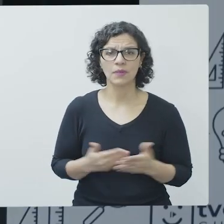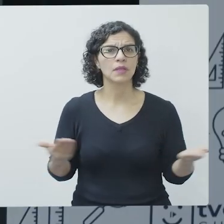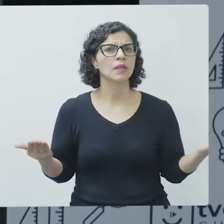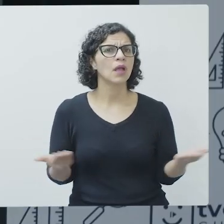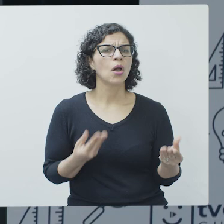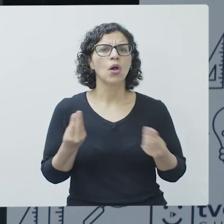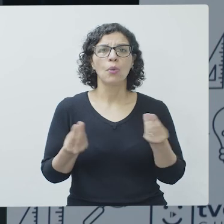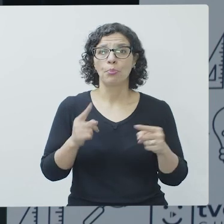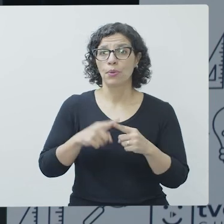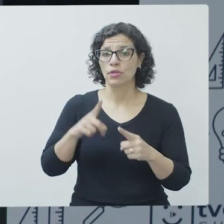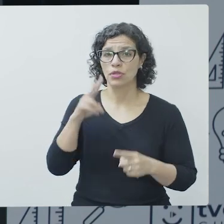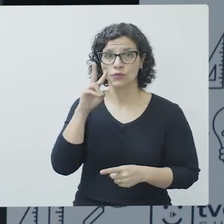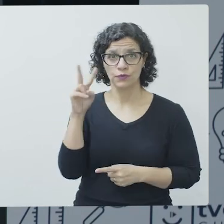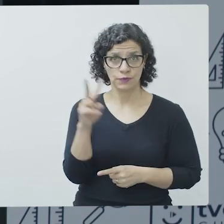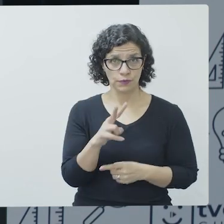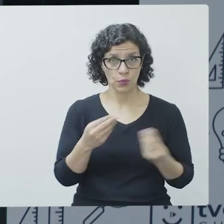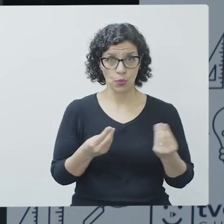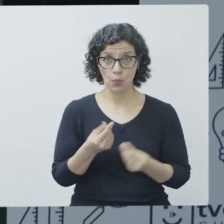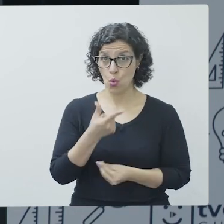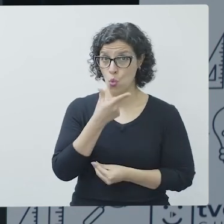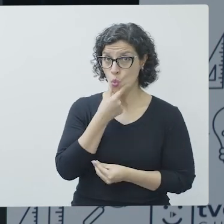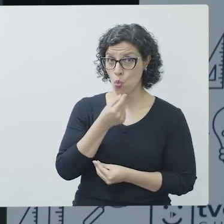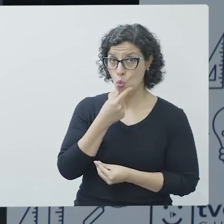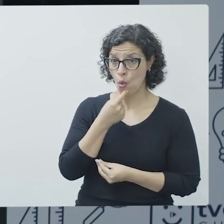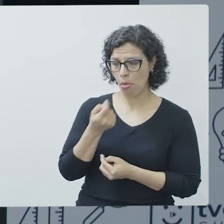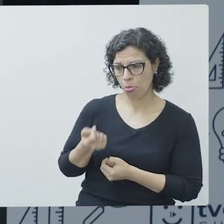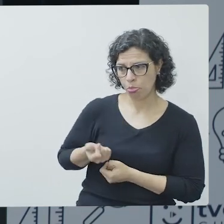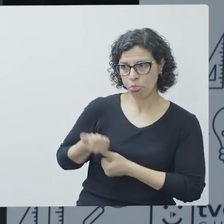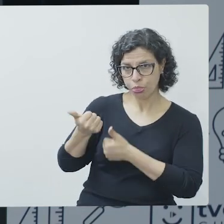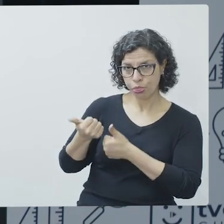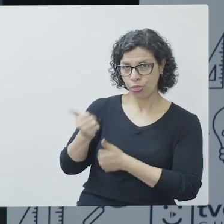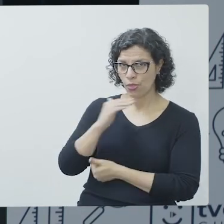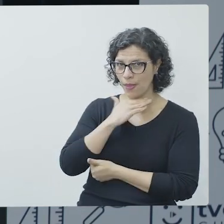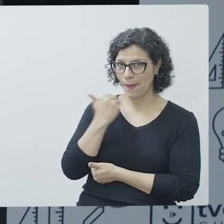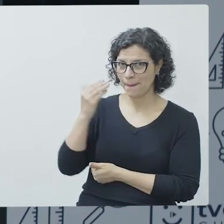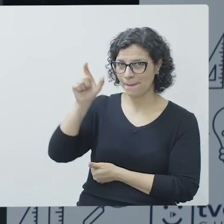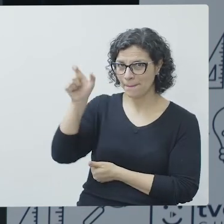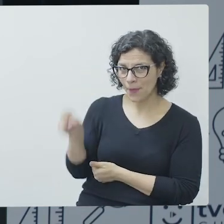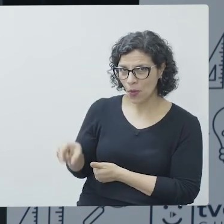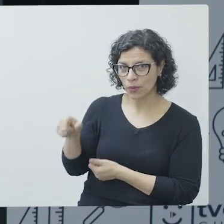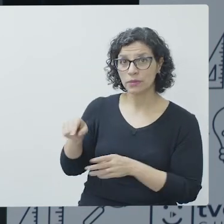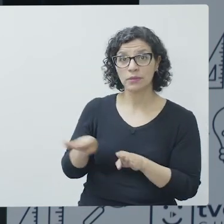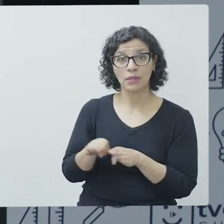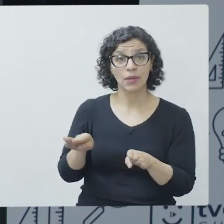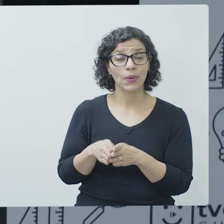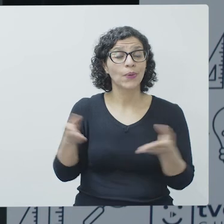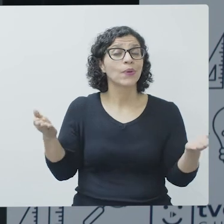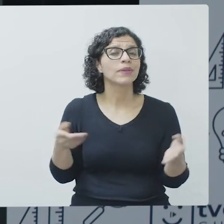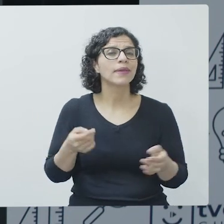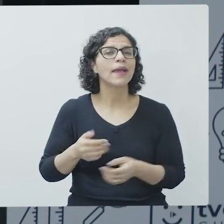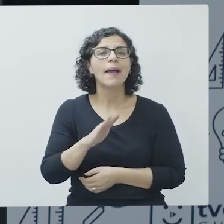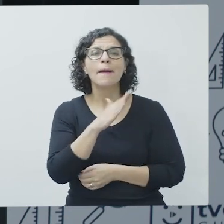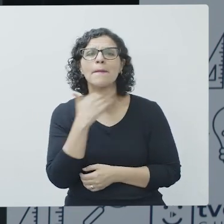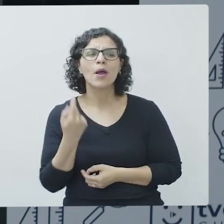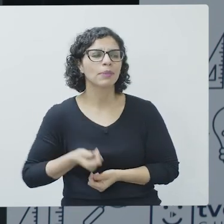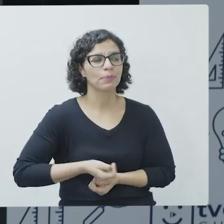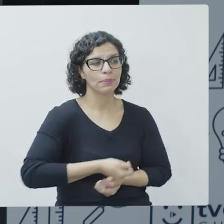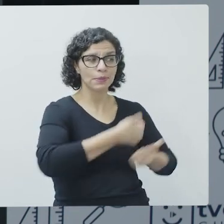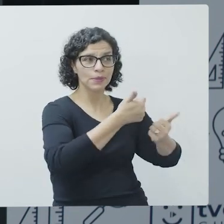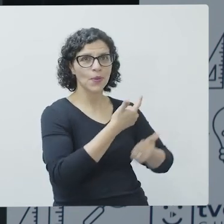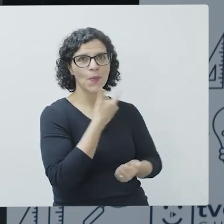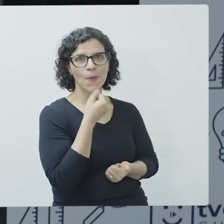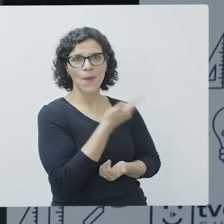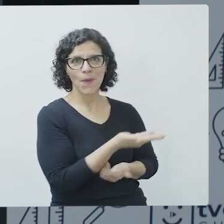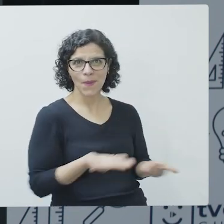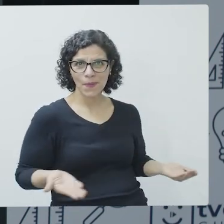E agora? Porque a gente viu o quê? O homem enganando a morte. E afinal, agora, a morte enganando